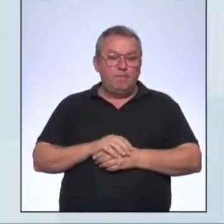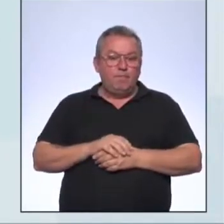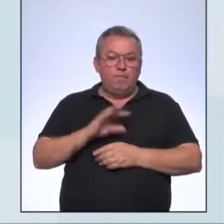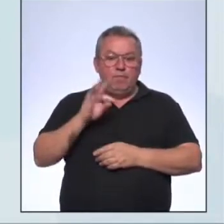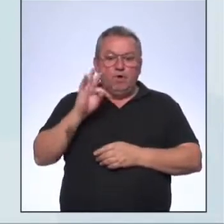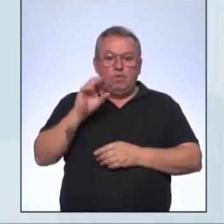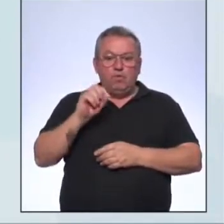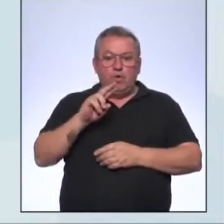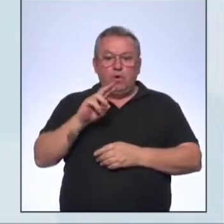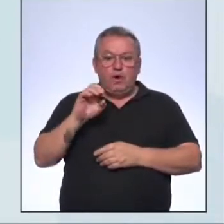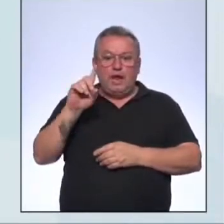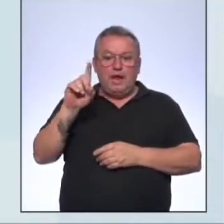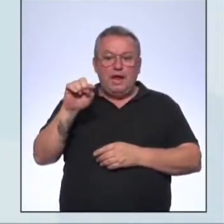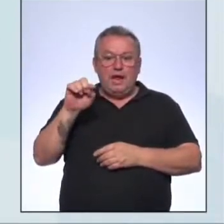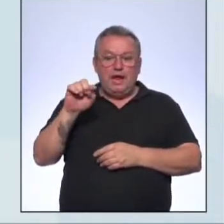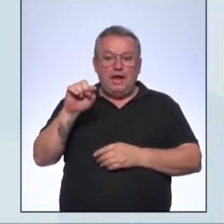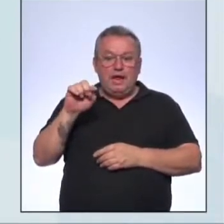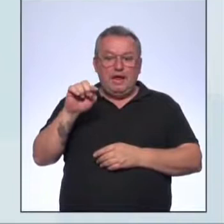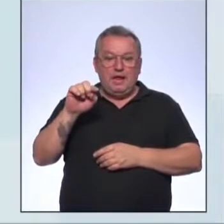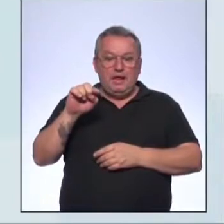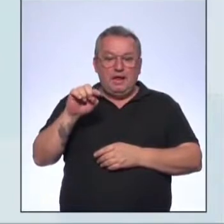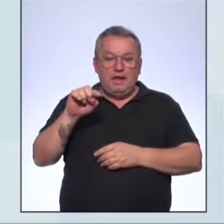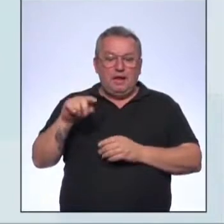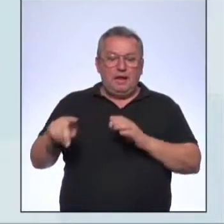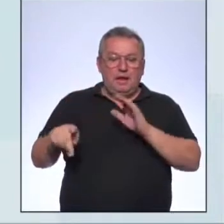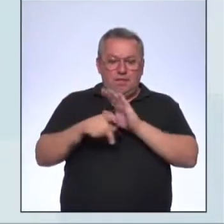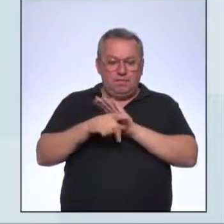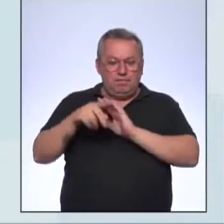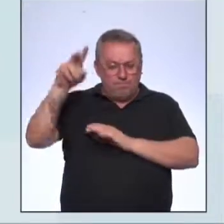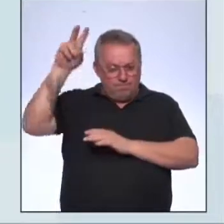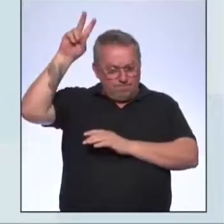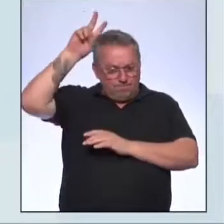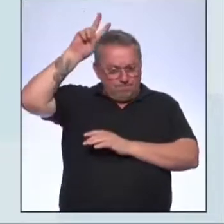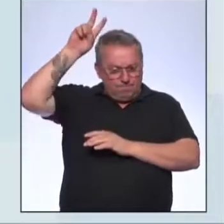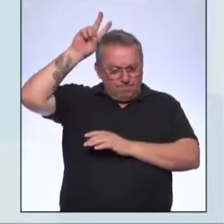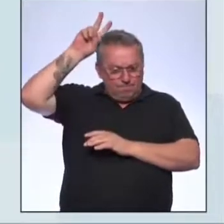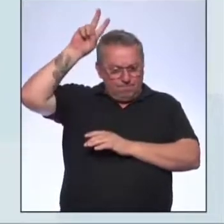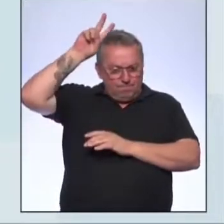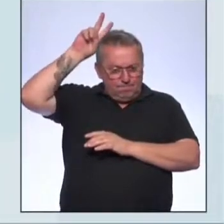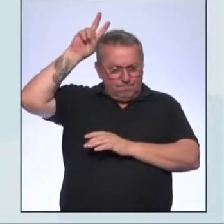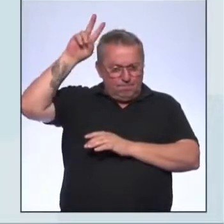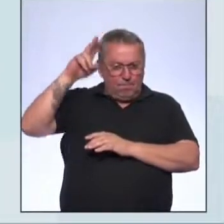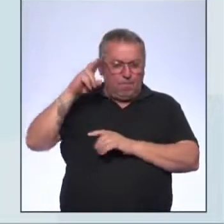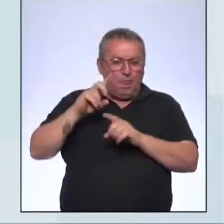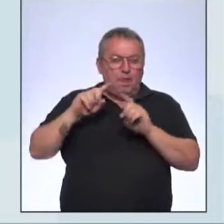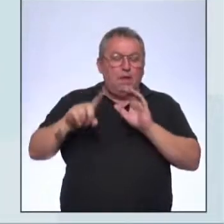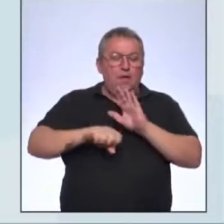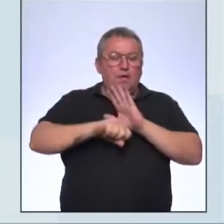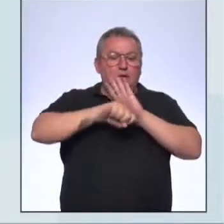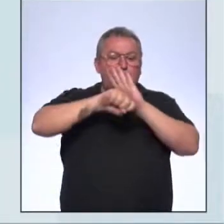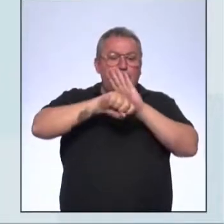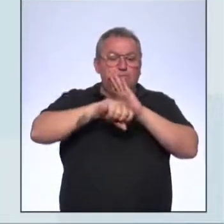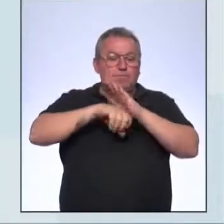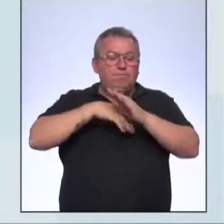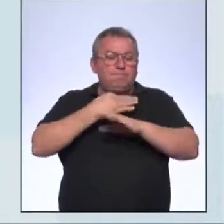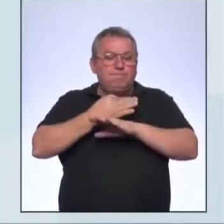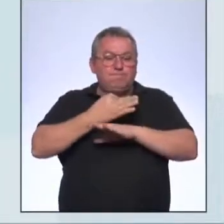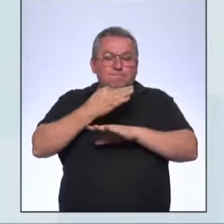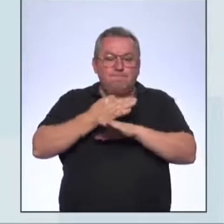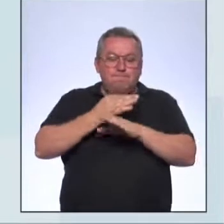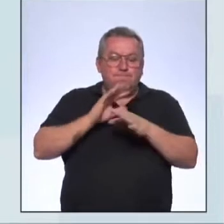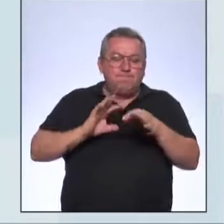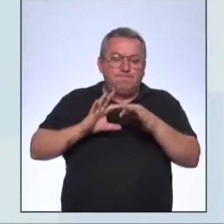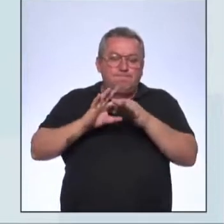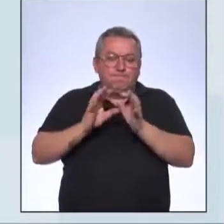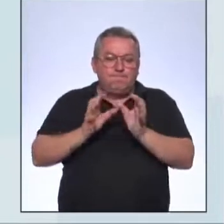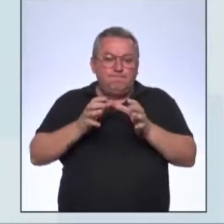Toré. A dança faz parte de um ritual indígena, sendo o símbolo maior de resistência e união entre os índios